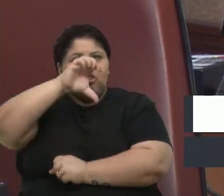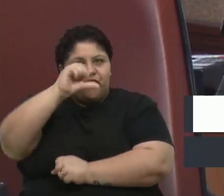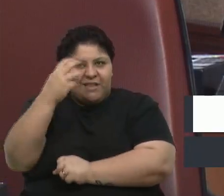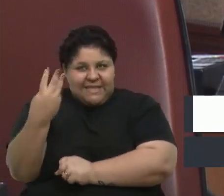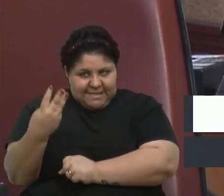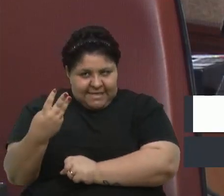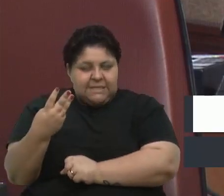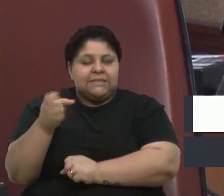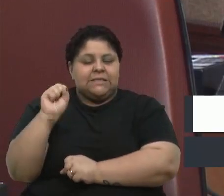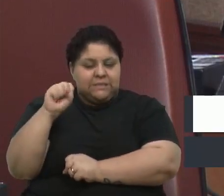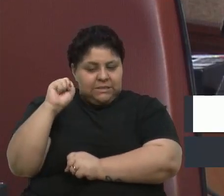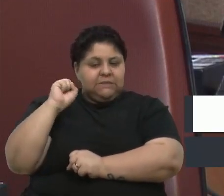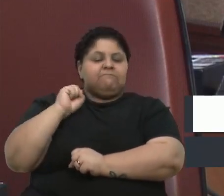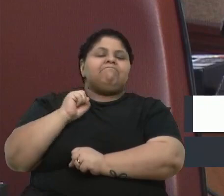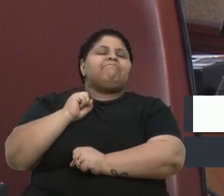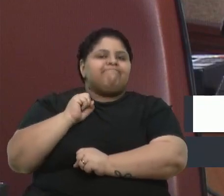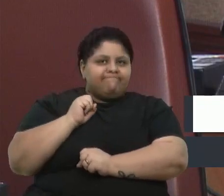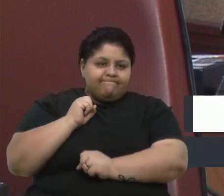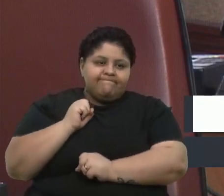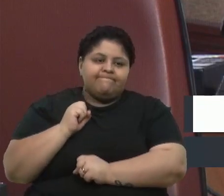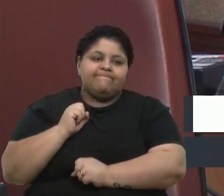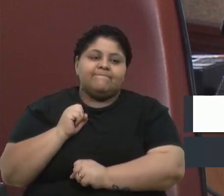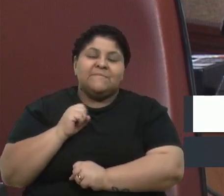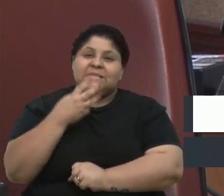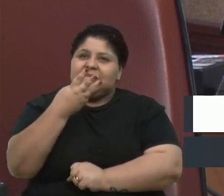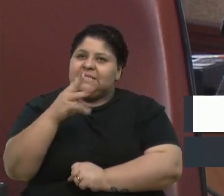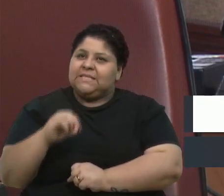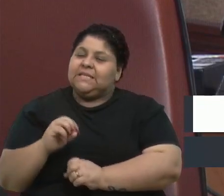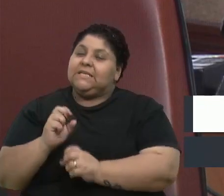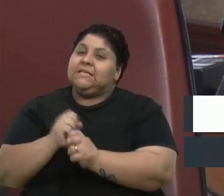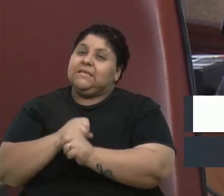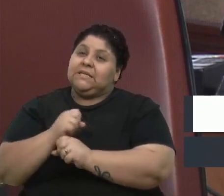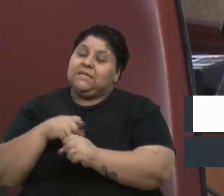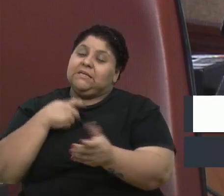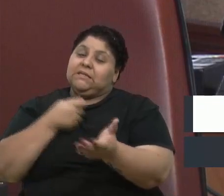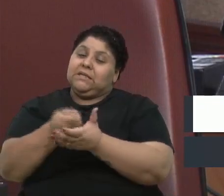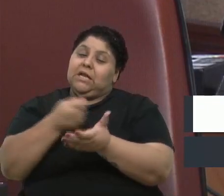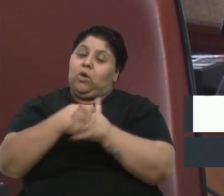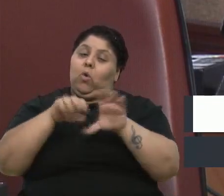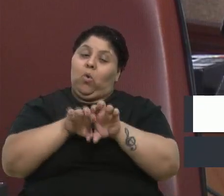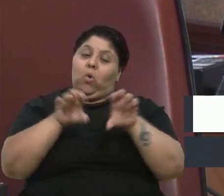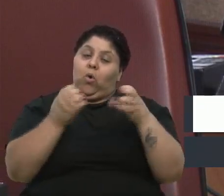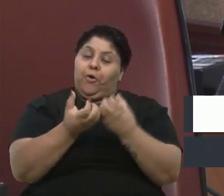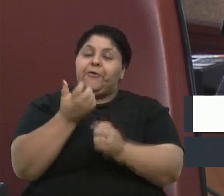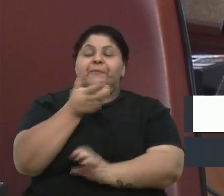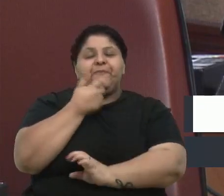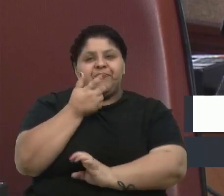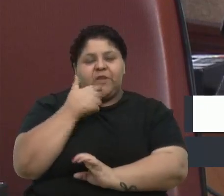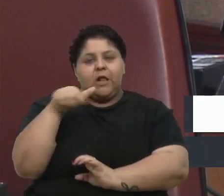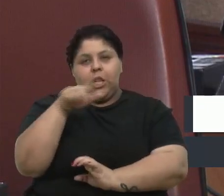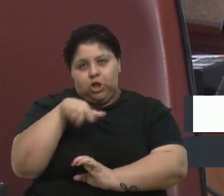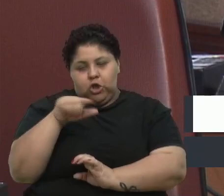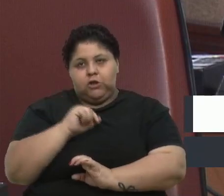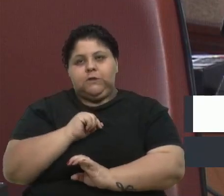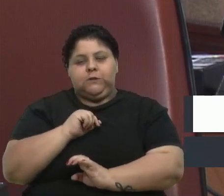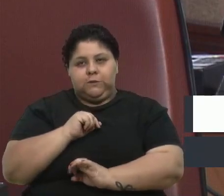Então, é realmente 30 anos aí na luta comunitária. E dizer que a gente